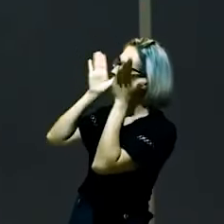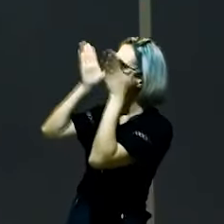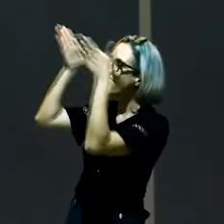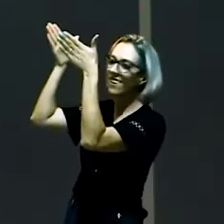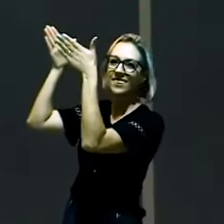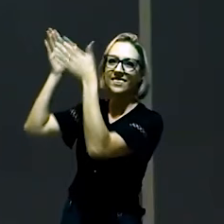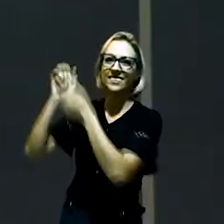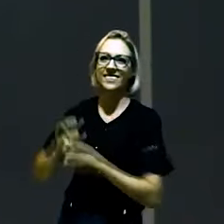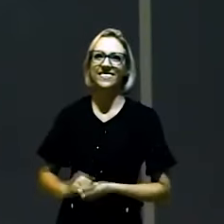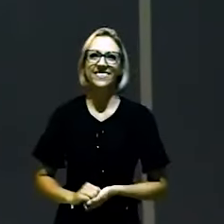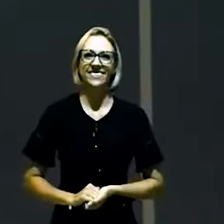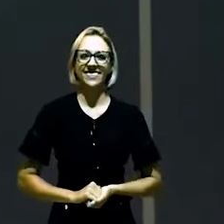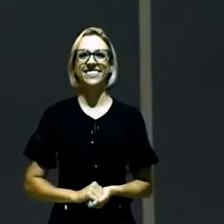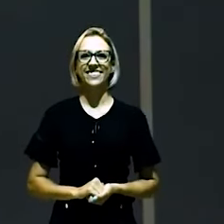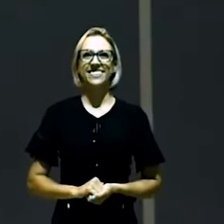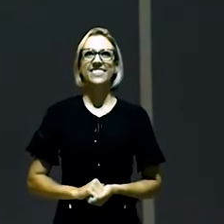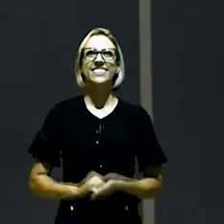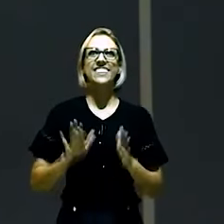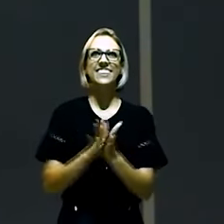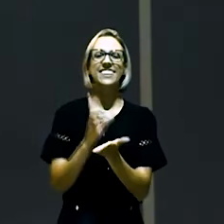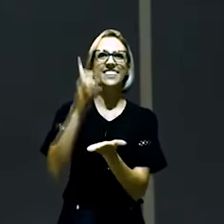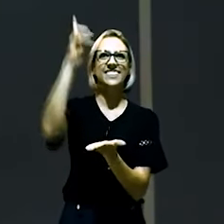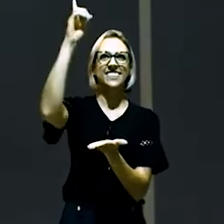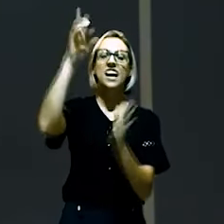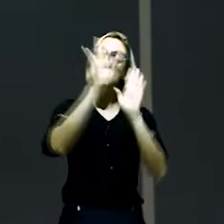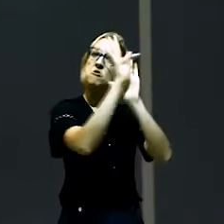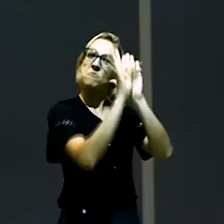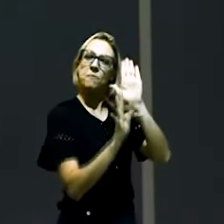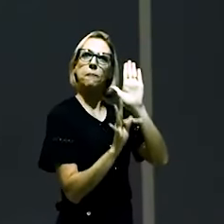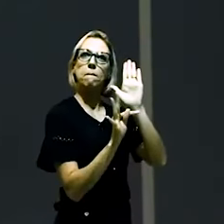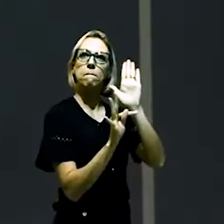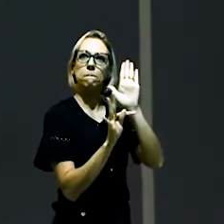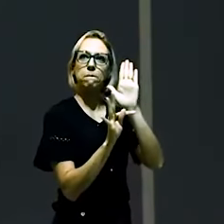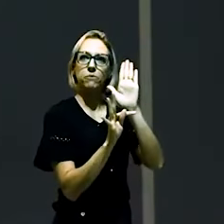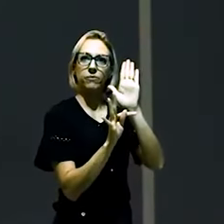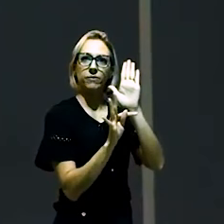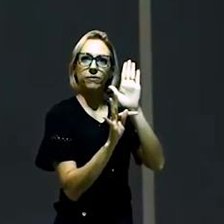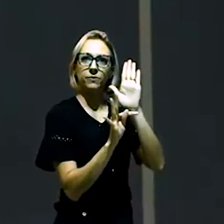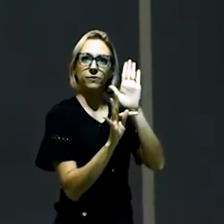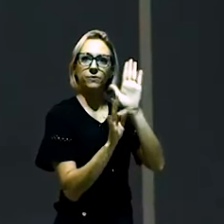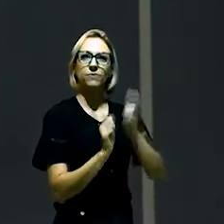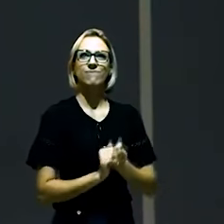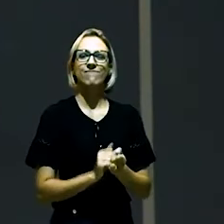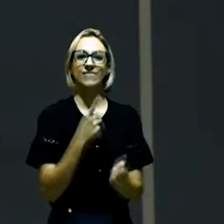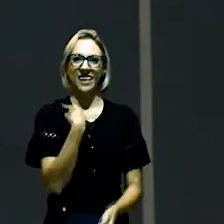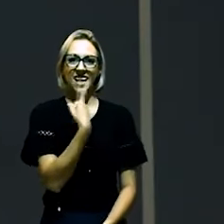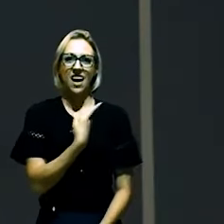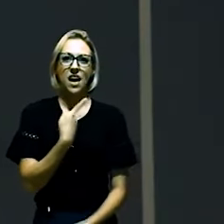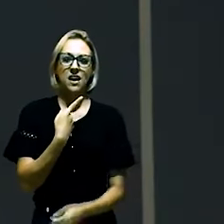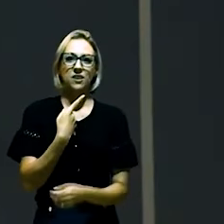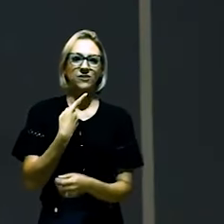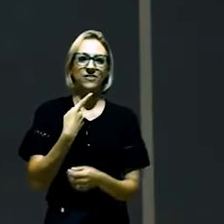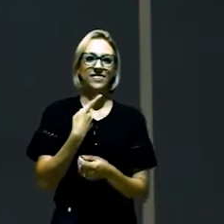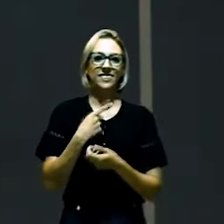irmãos, no mesmo texto que nós meditamos no domingo